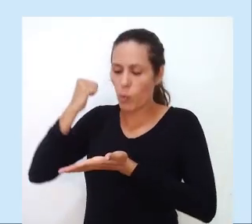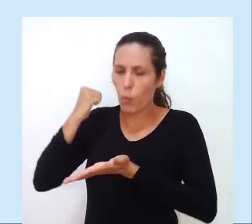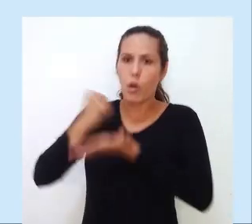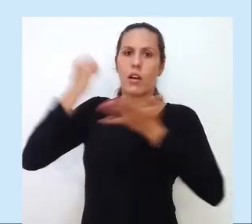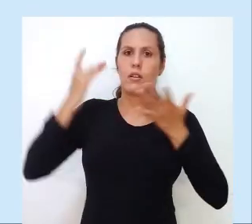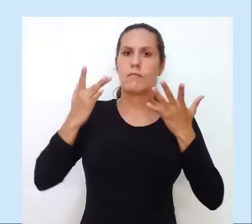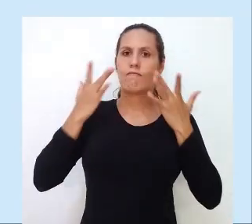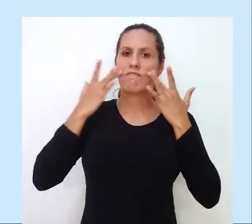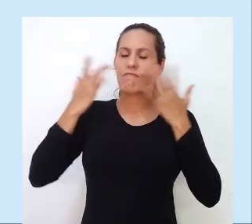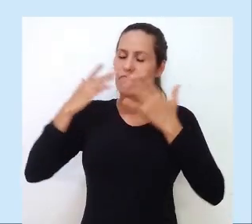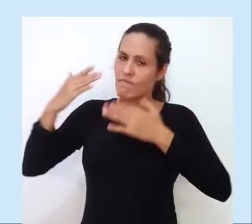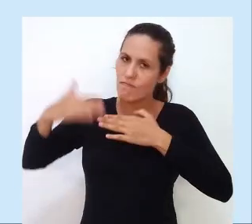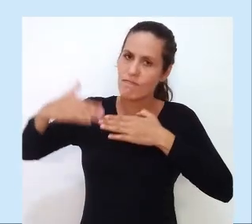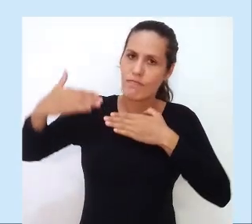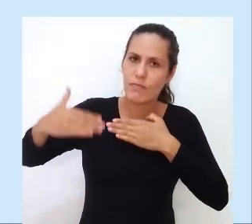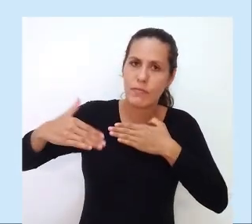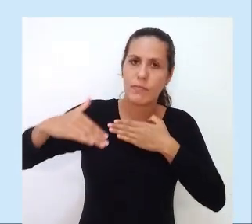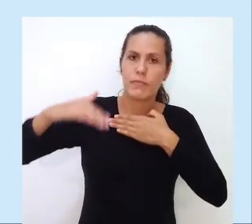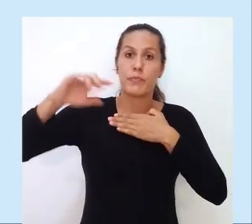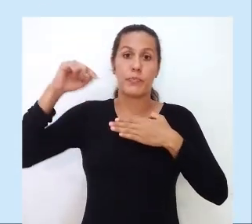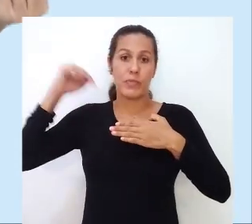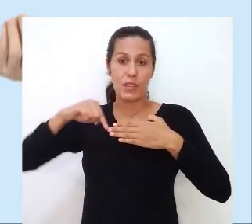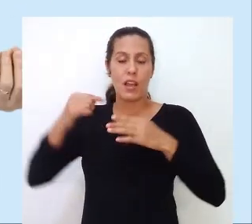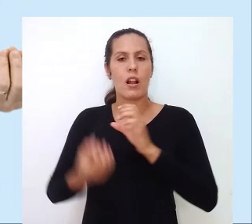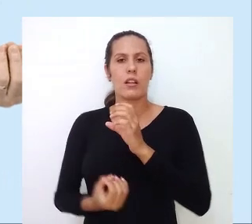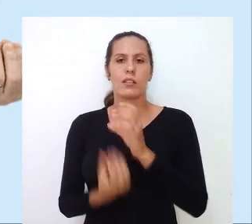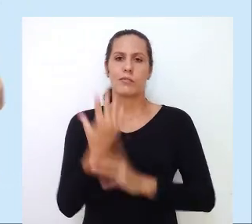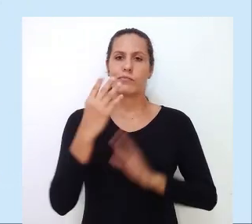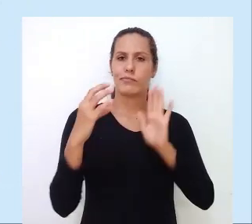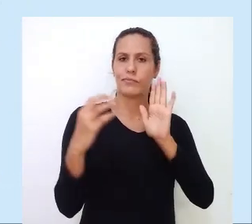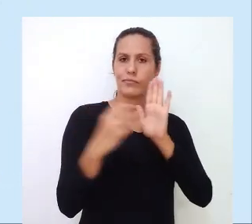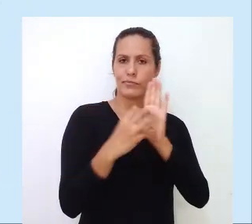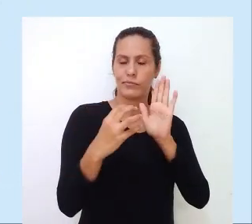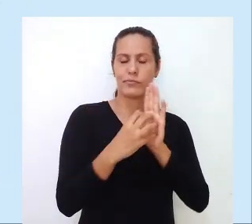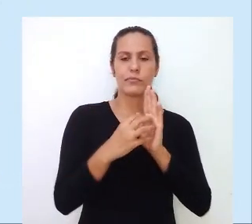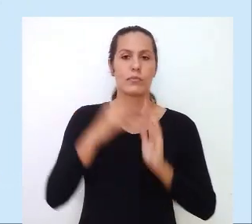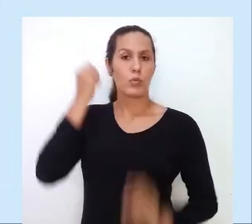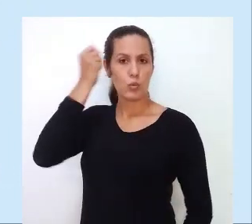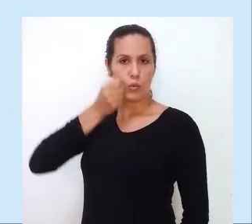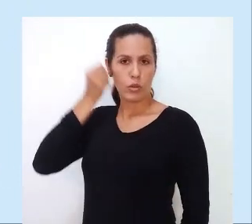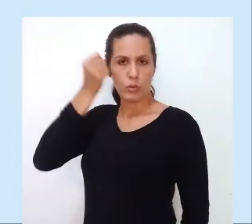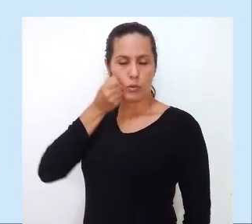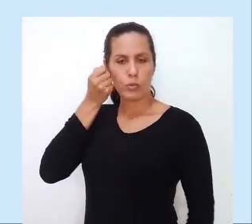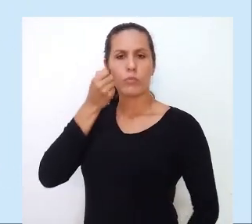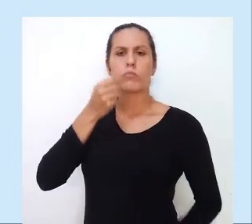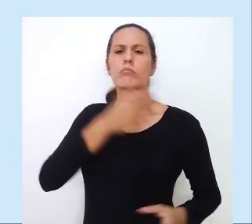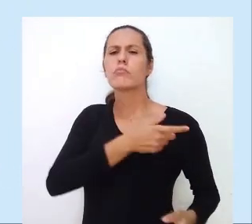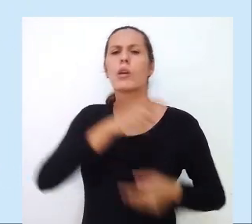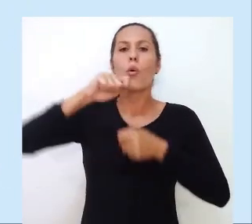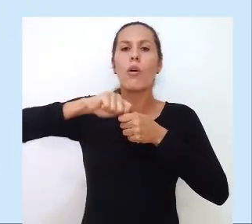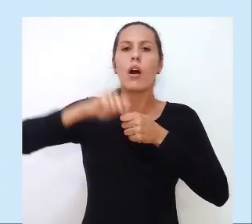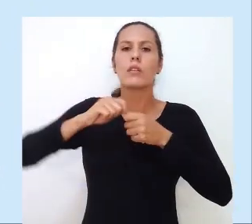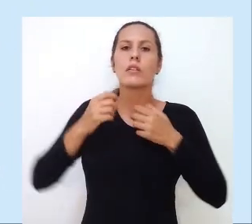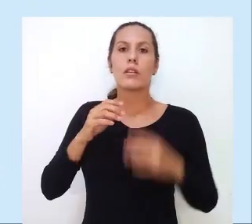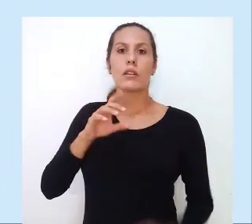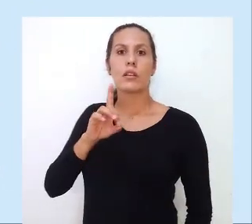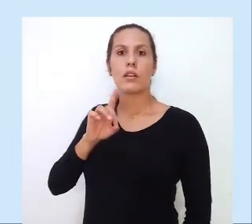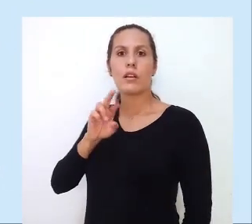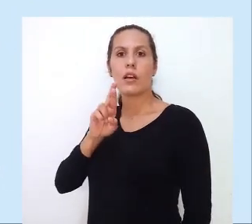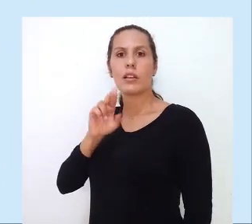marco inicial do teatro, Téspis cria a função do ator e cria a ação dramática. E com